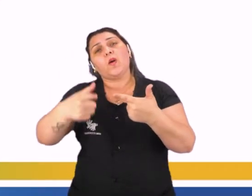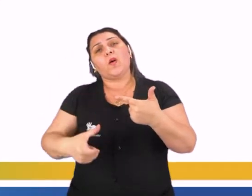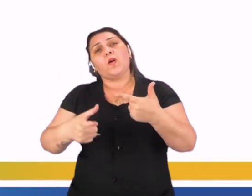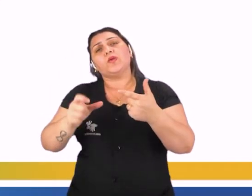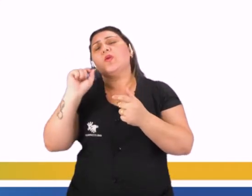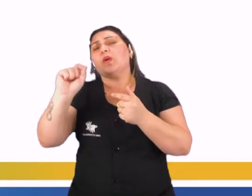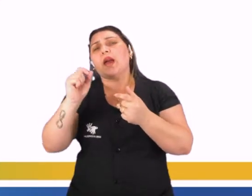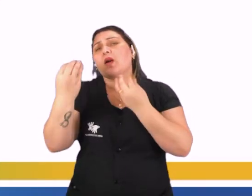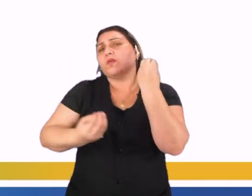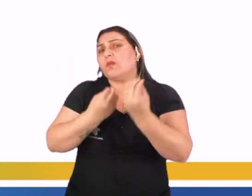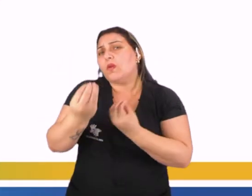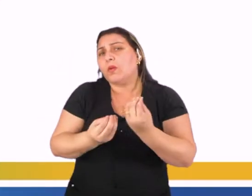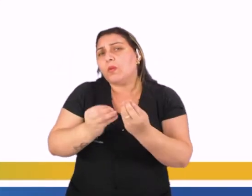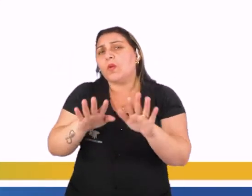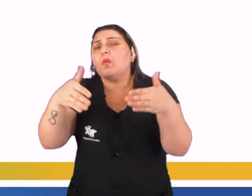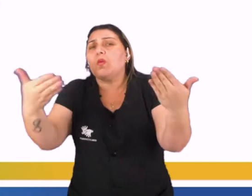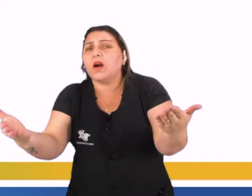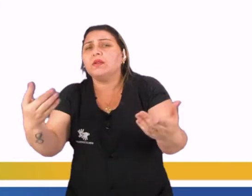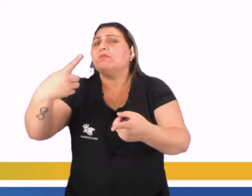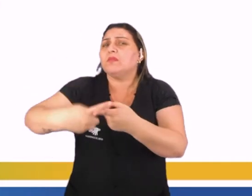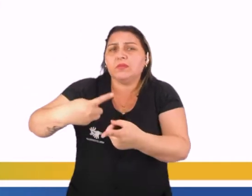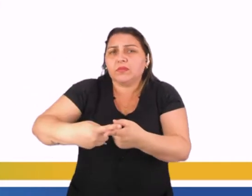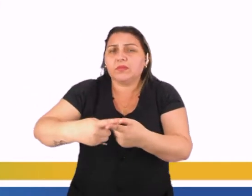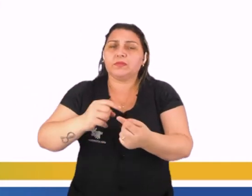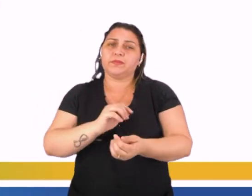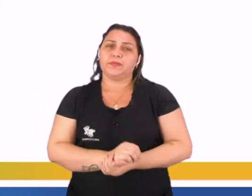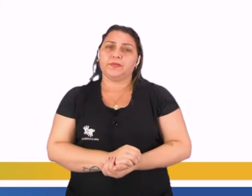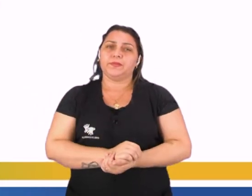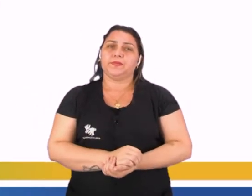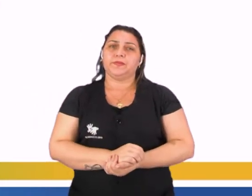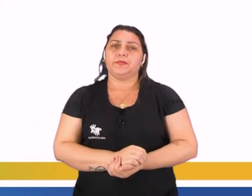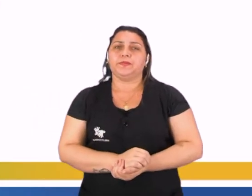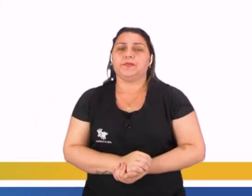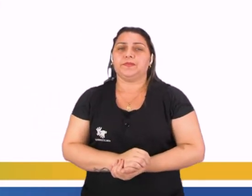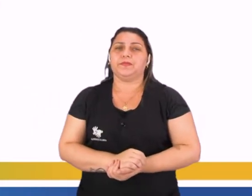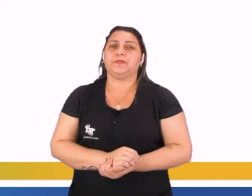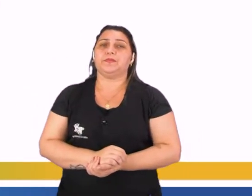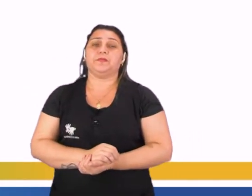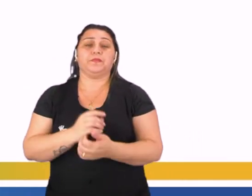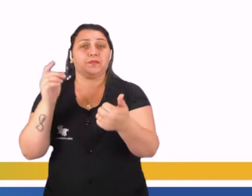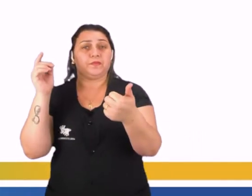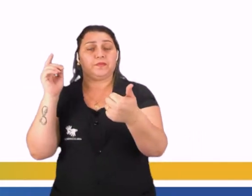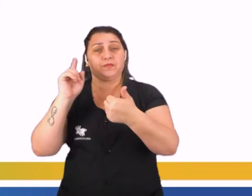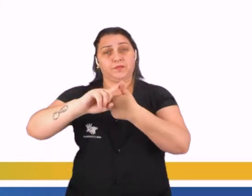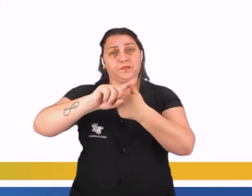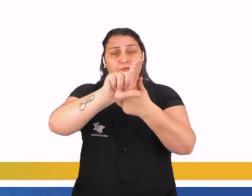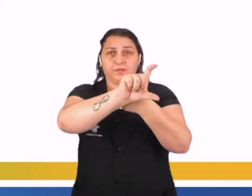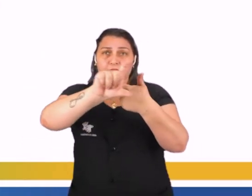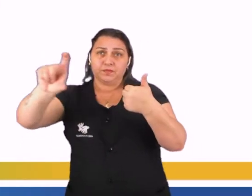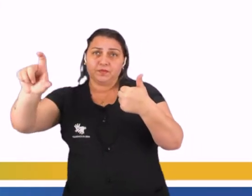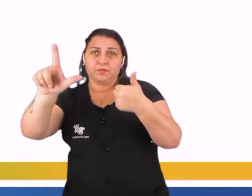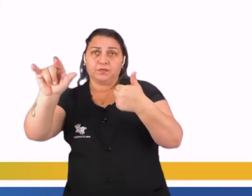O texto ele é formado pelas respostas das seguintes perguntas: o que aconteceu? Com quem